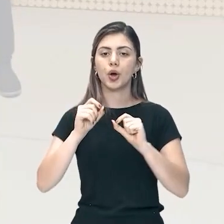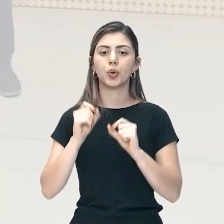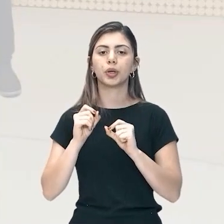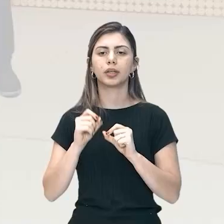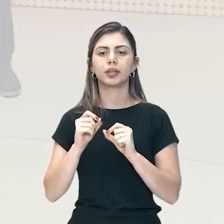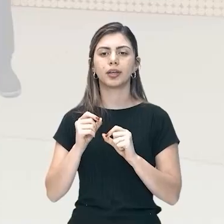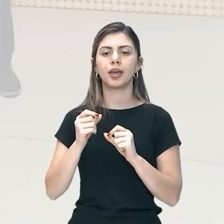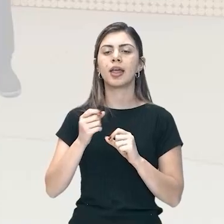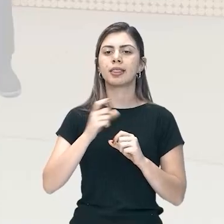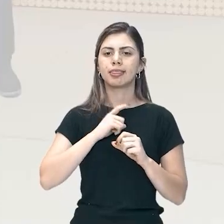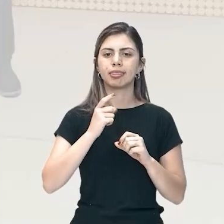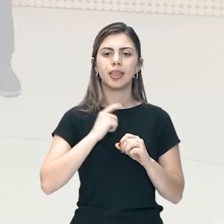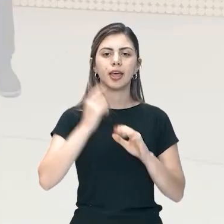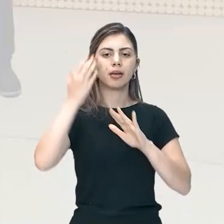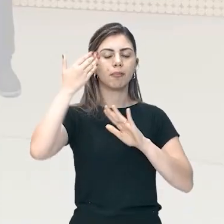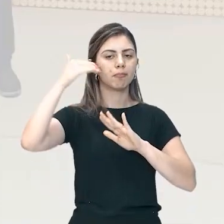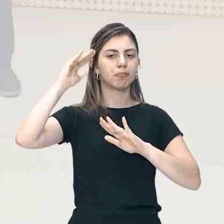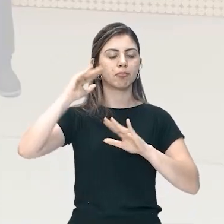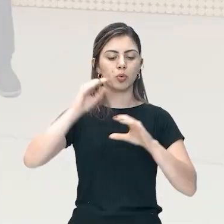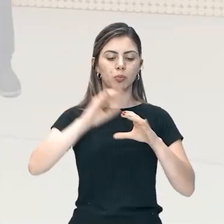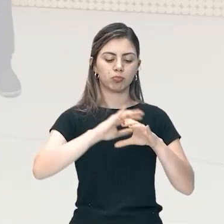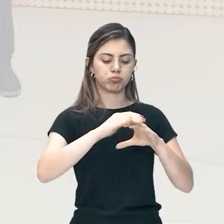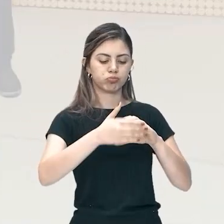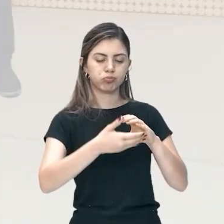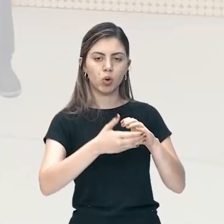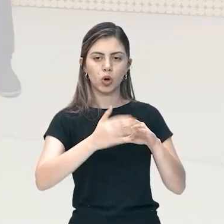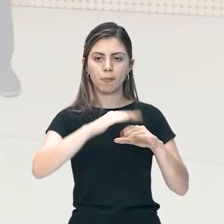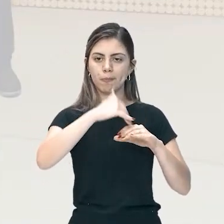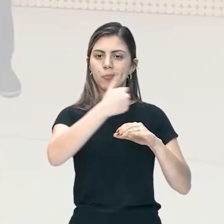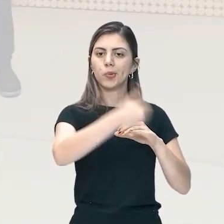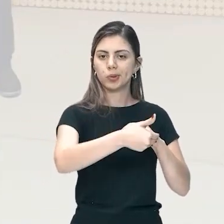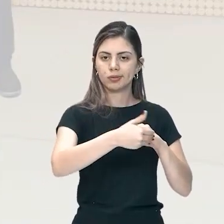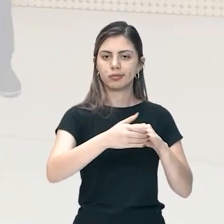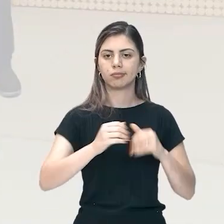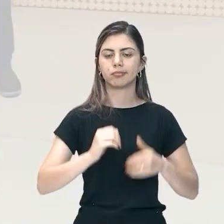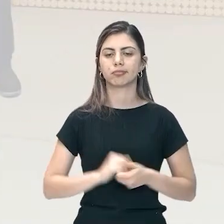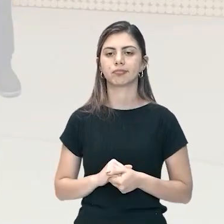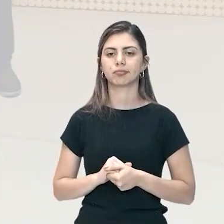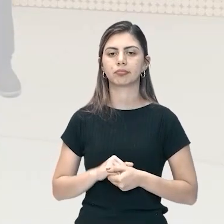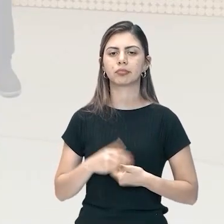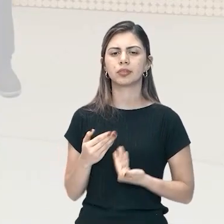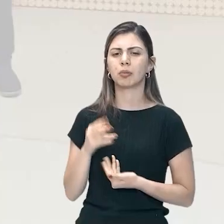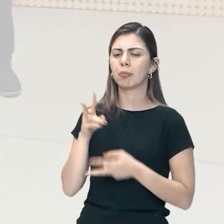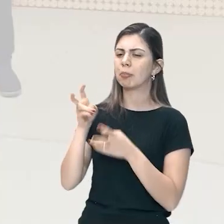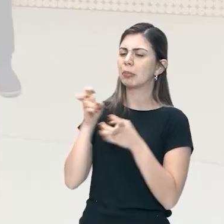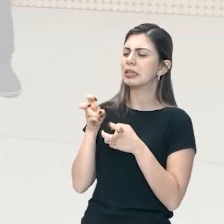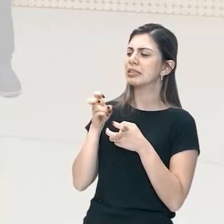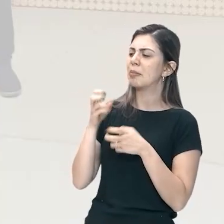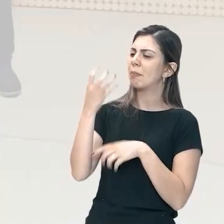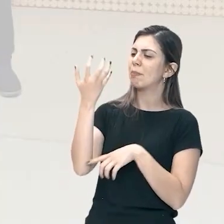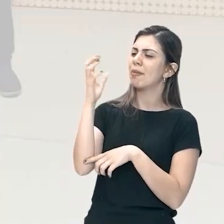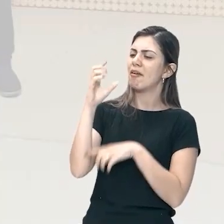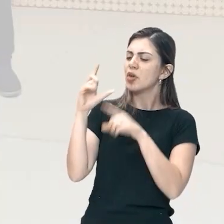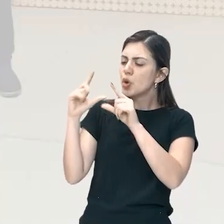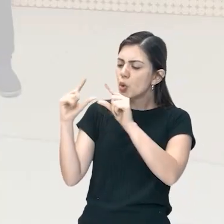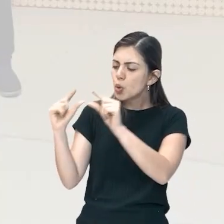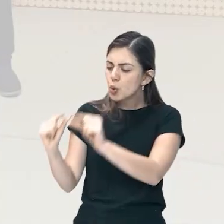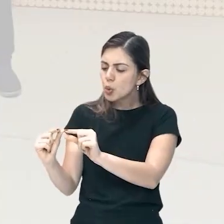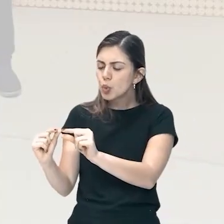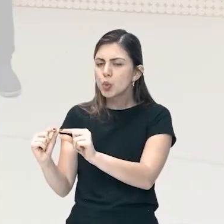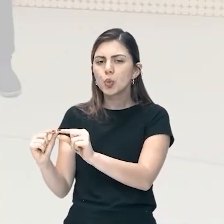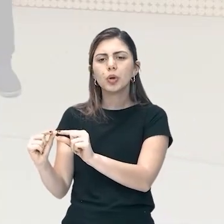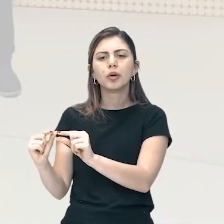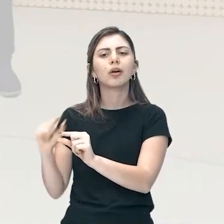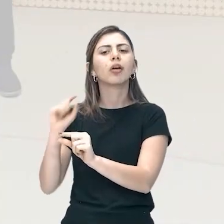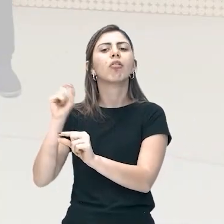olho. Anota isso, galera. A retina é o anteparo do nosso olho. Tu tá vendo uma árvore bem pequenininha ali perto da retina?